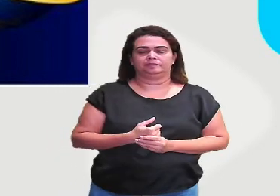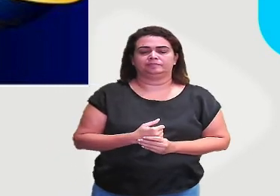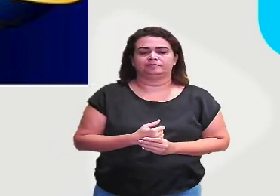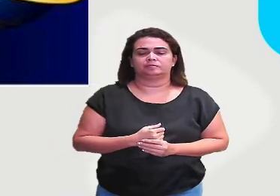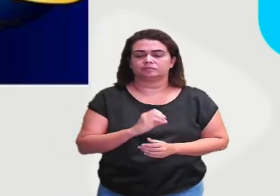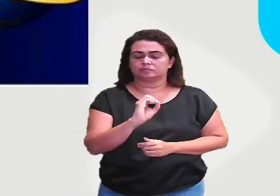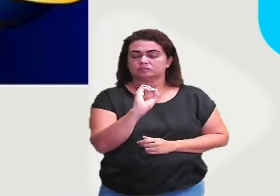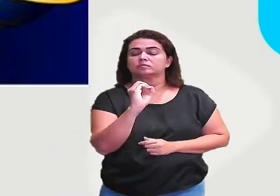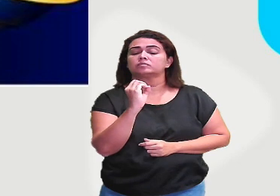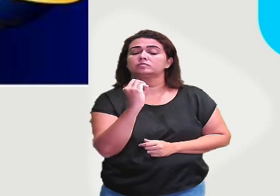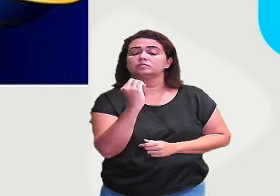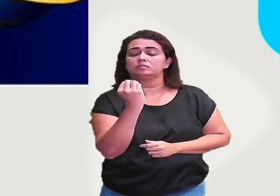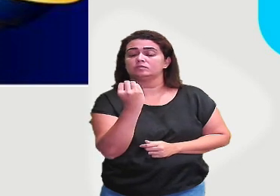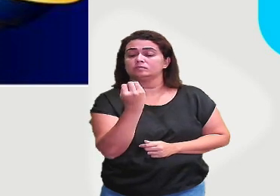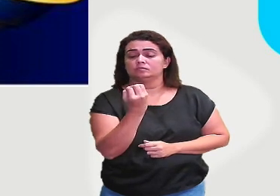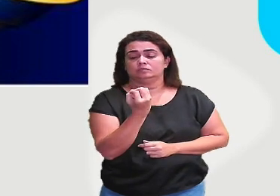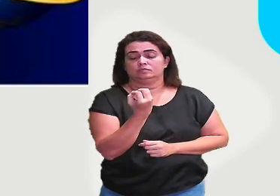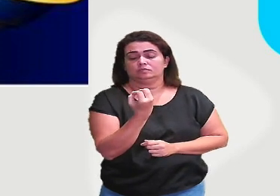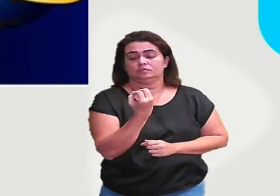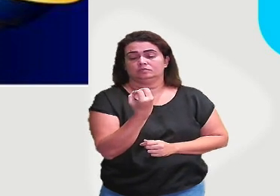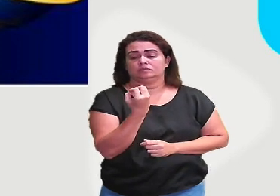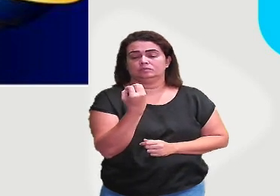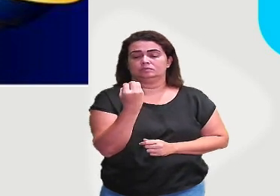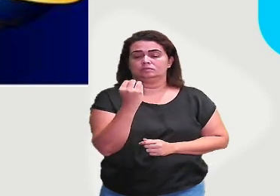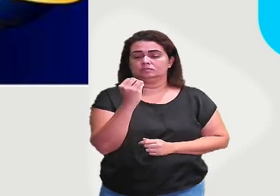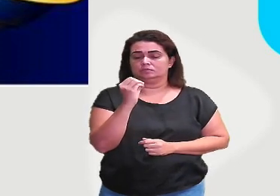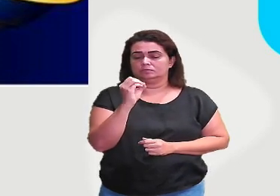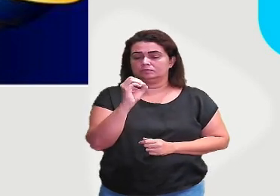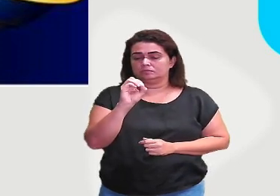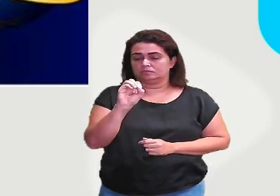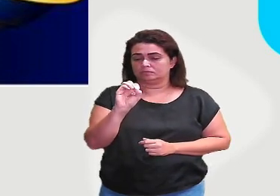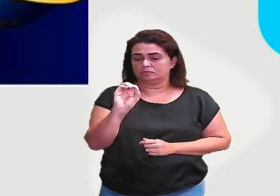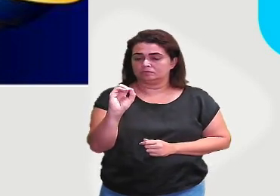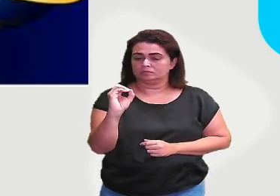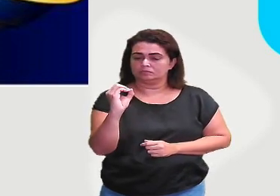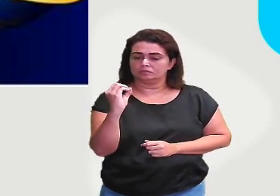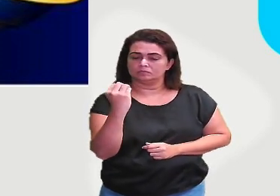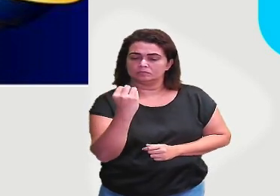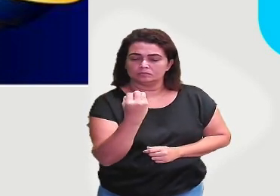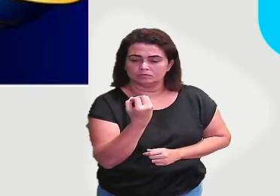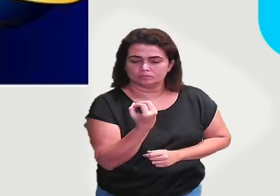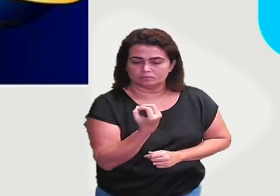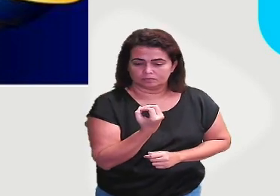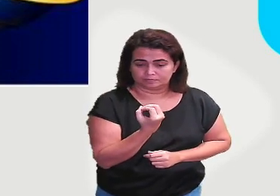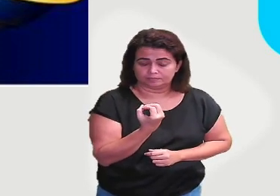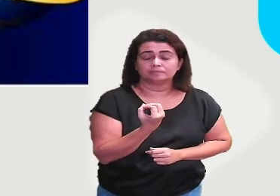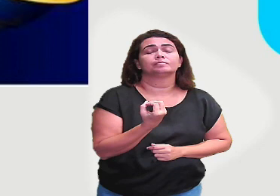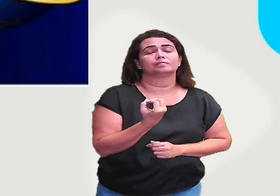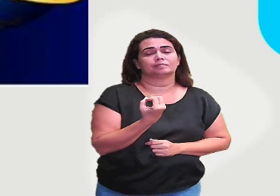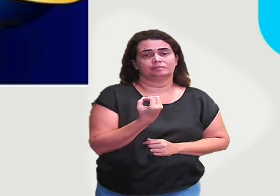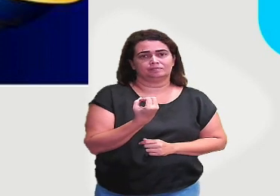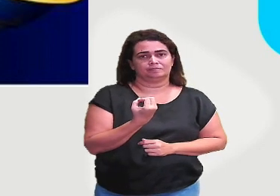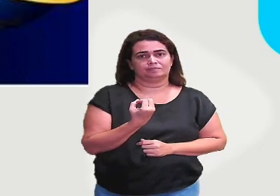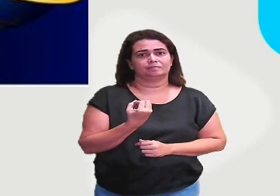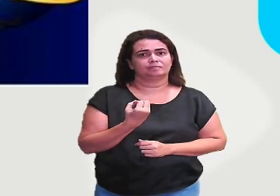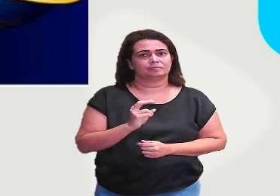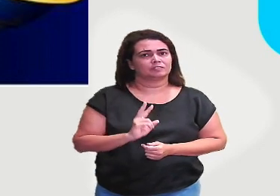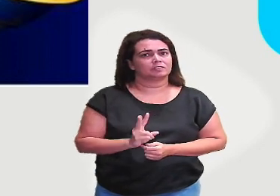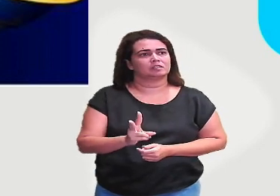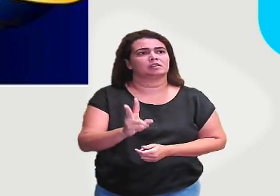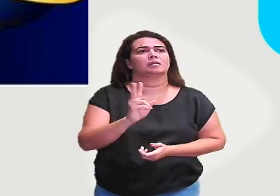recebendo, não vai estar recebendo a iluminação direta do Sol. Então, nessa parte, nós vamos ter a noite,